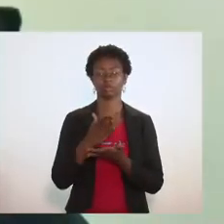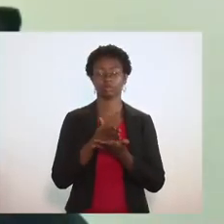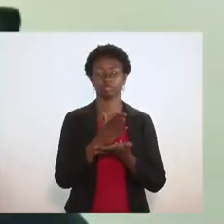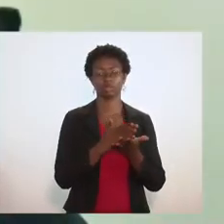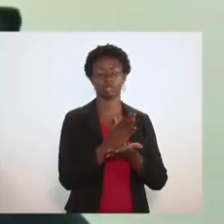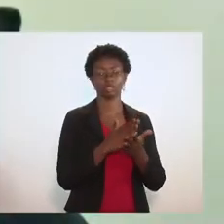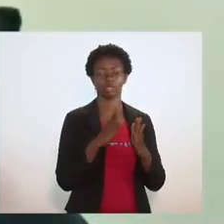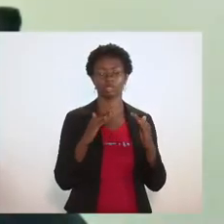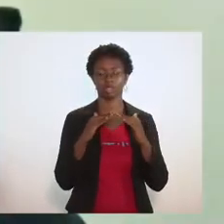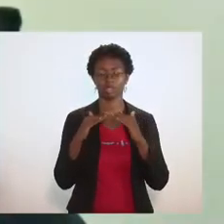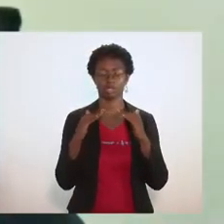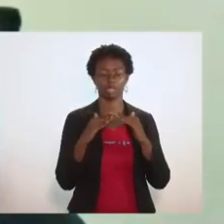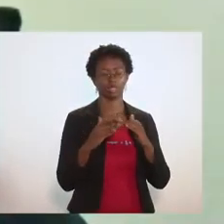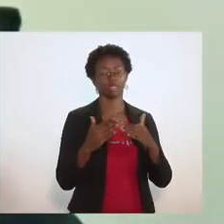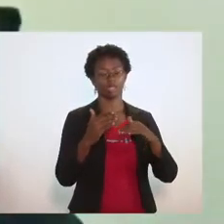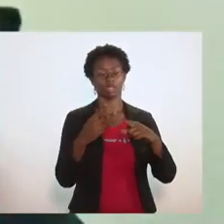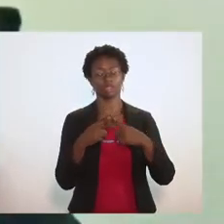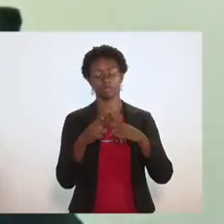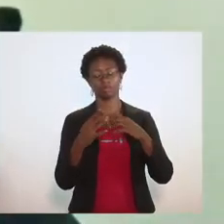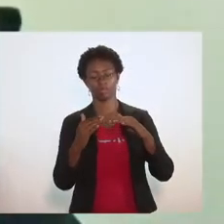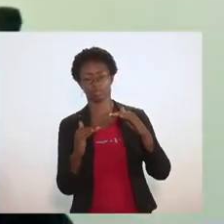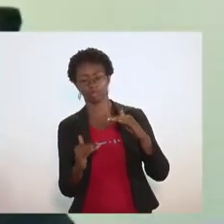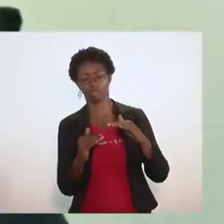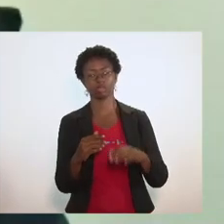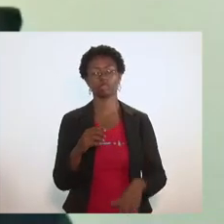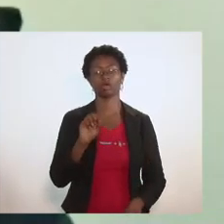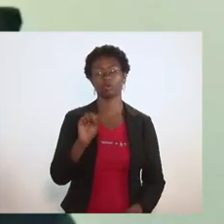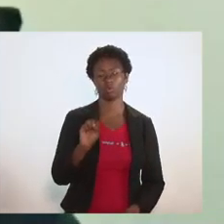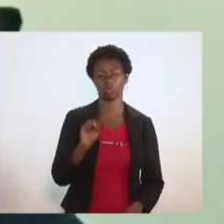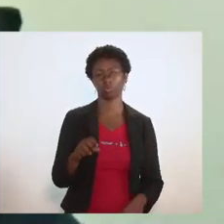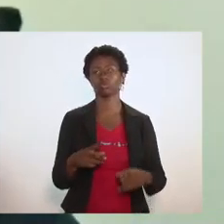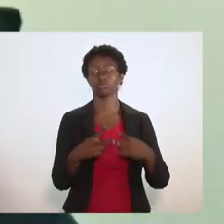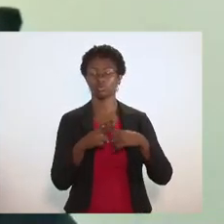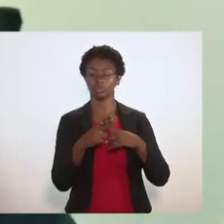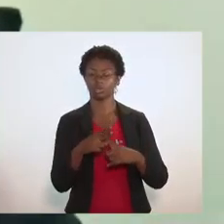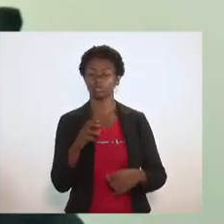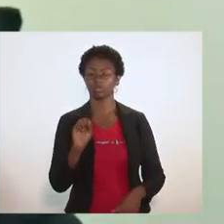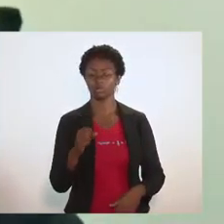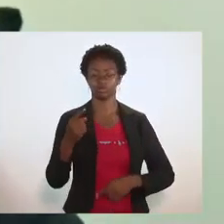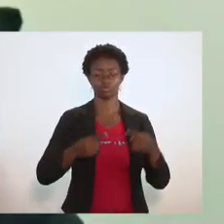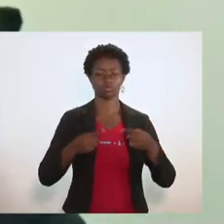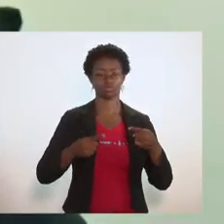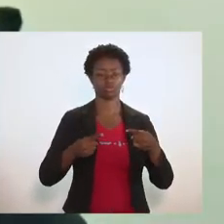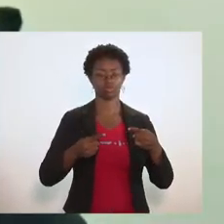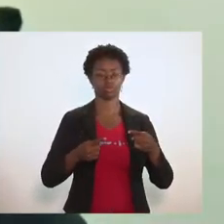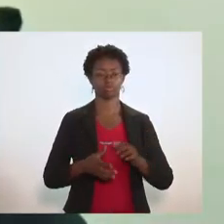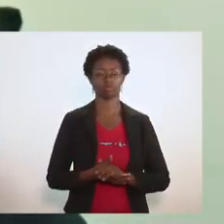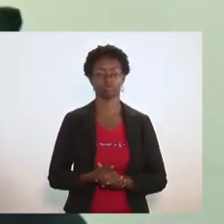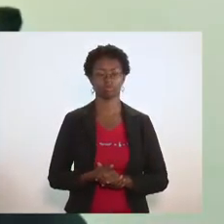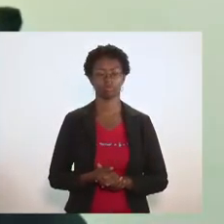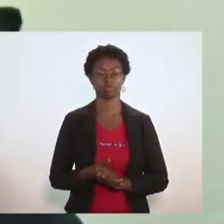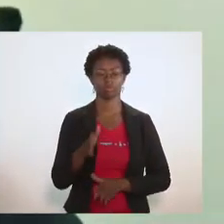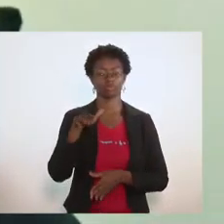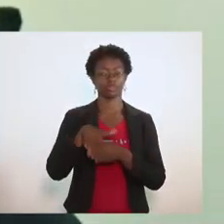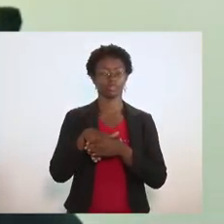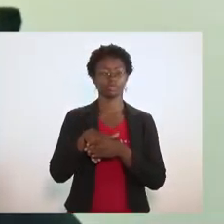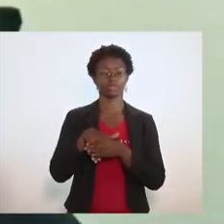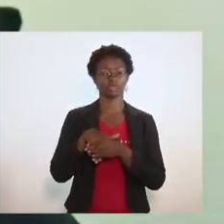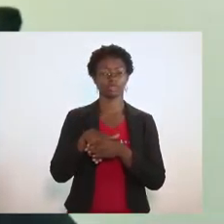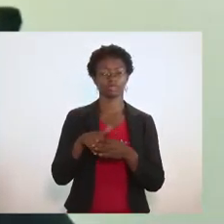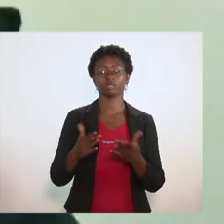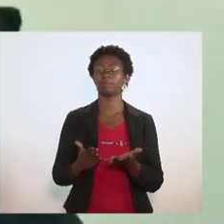da pauta, relator deputado Carlos Mink. Emendas de plenário ao projeto de lei 1127/2015. O parecer